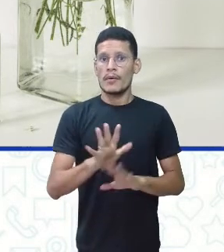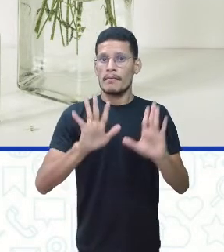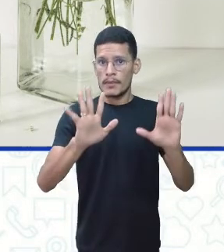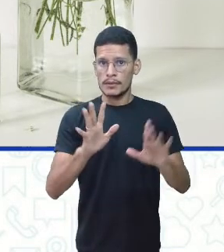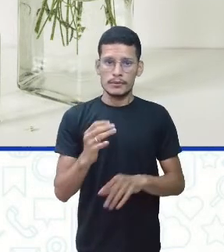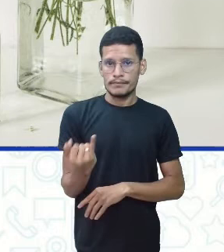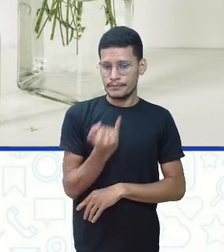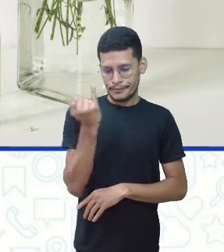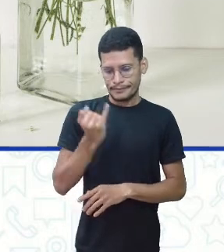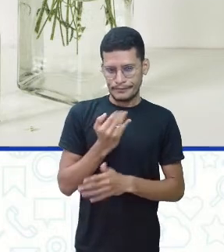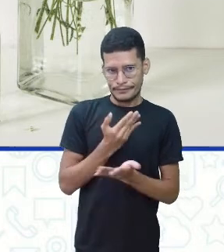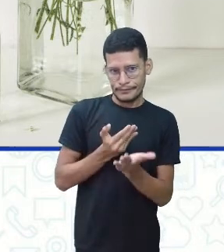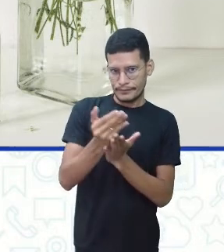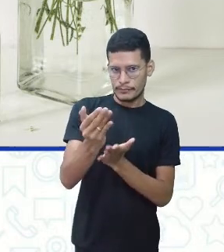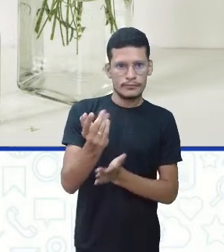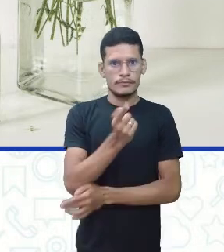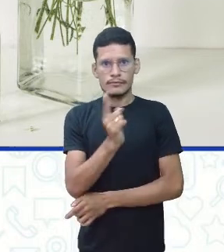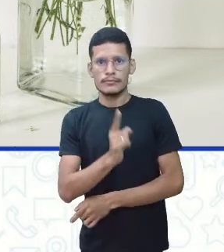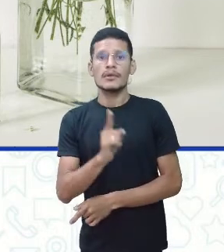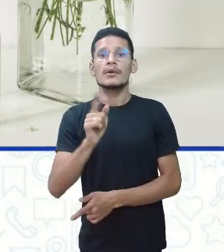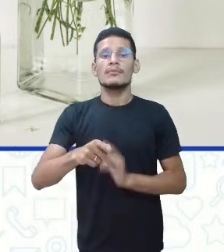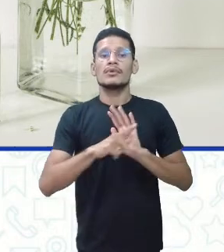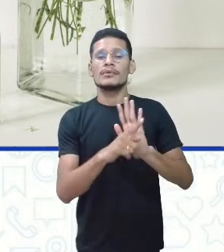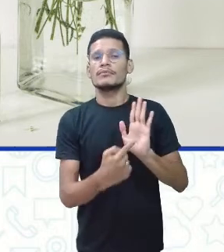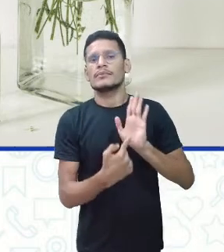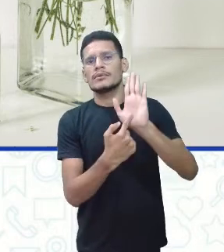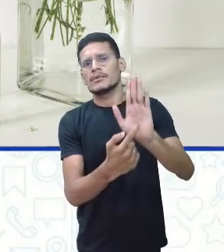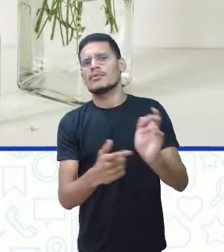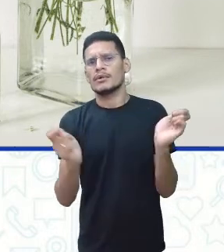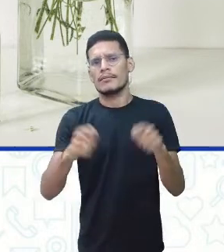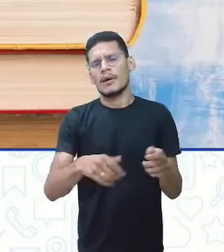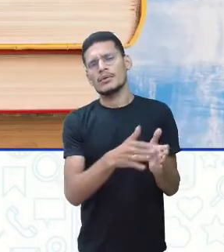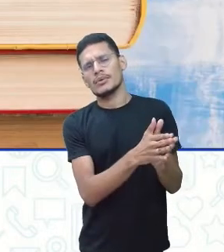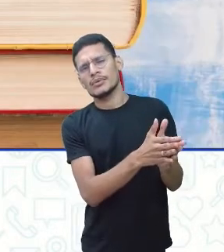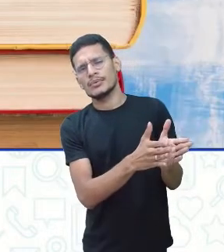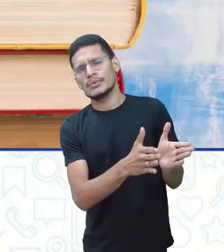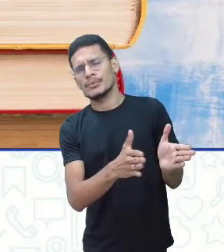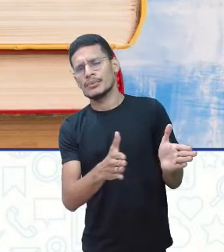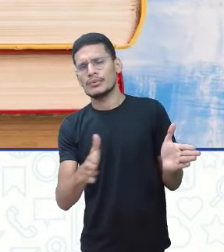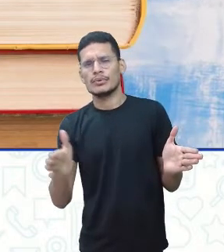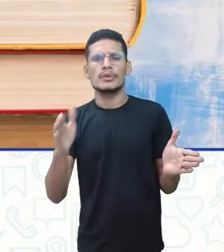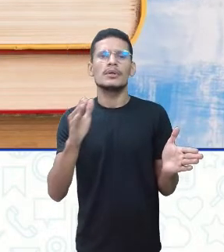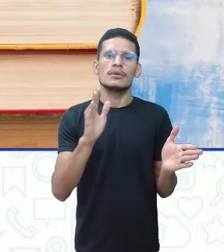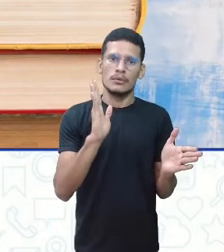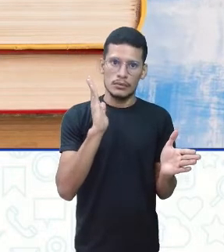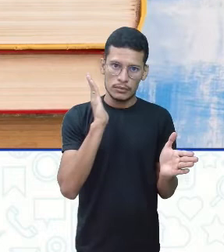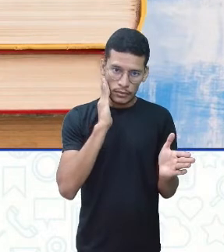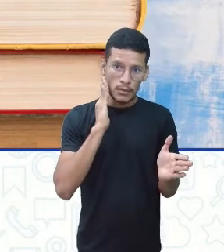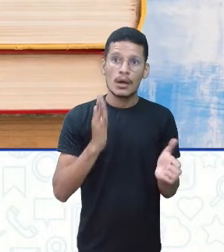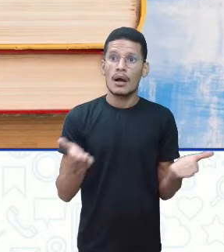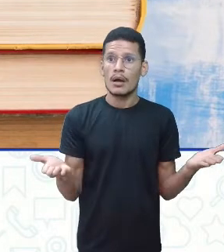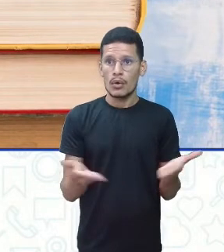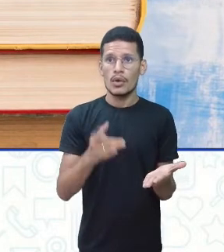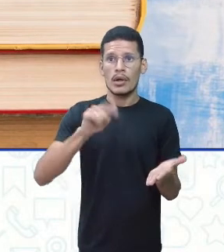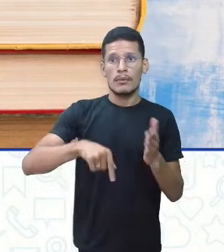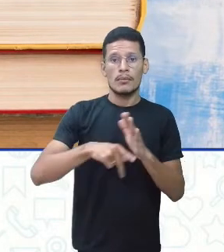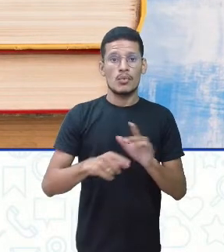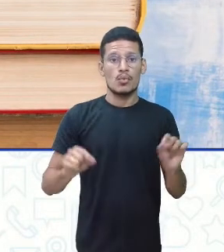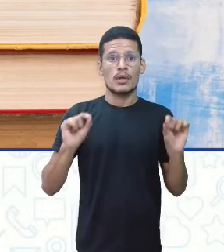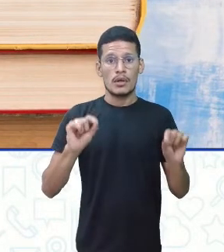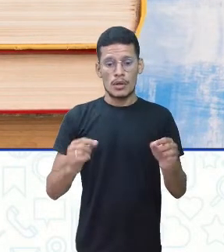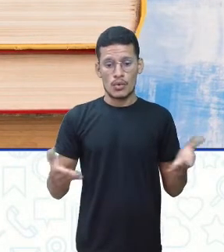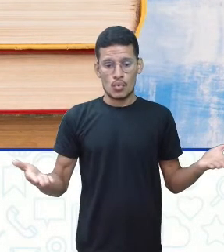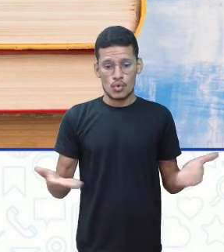essencial logo no começo, tá? Às vezes essa apresentação ela vai se dando aos poucos. E agora vamos para o ponto da aula de hoje,